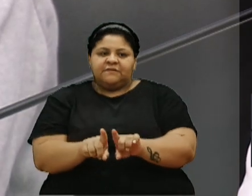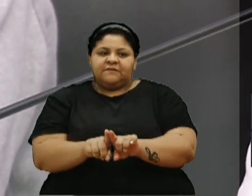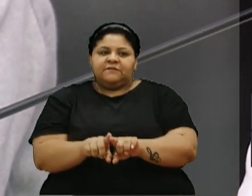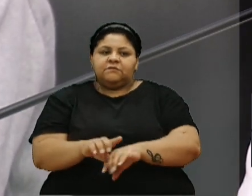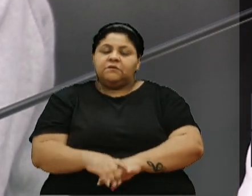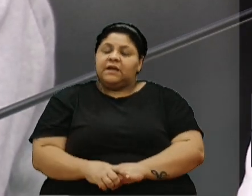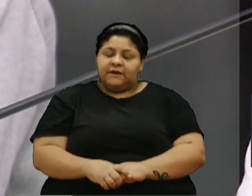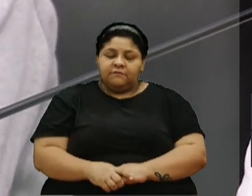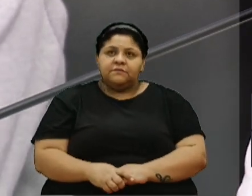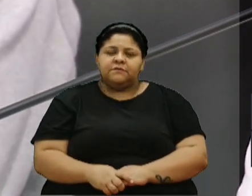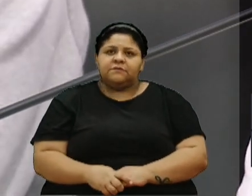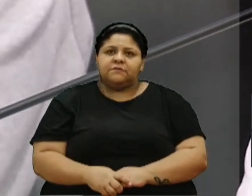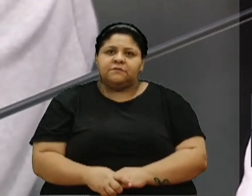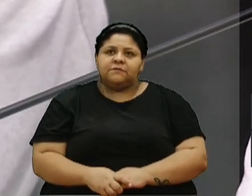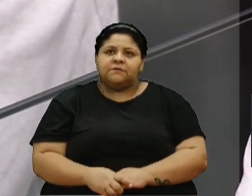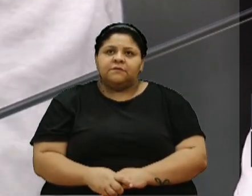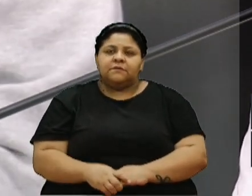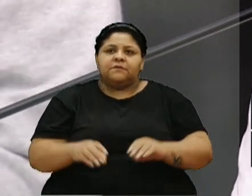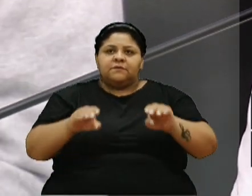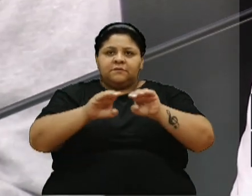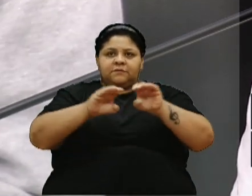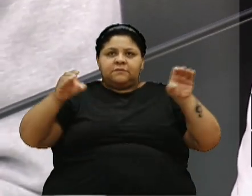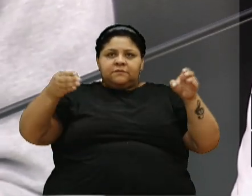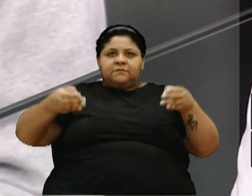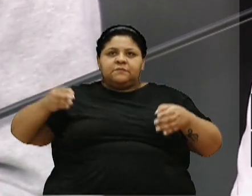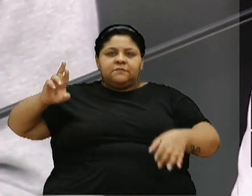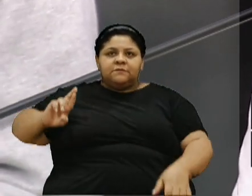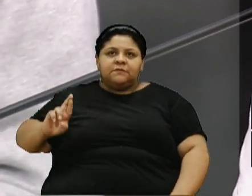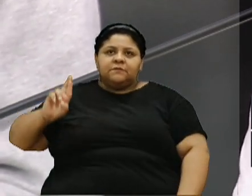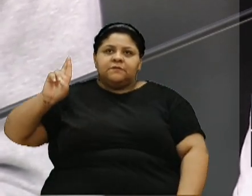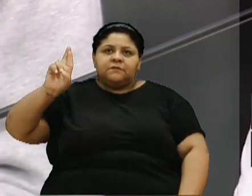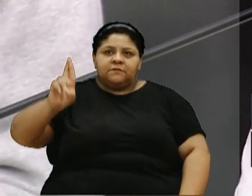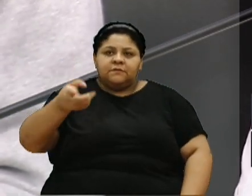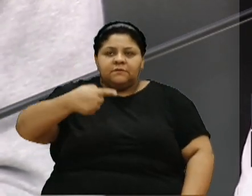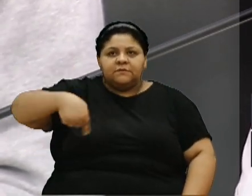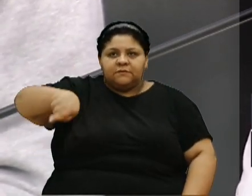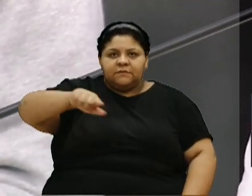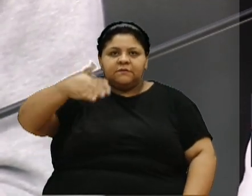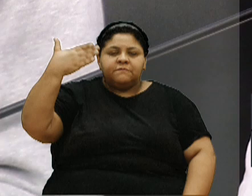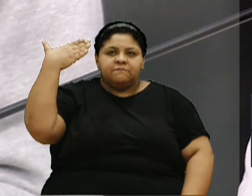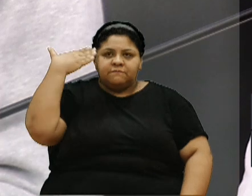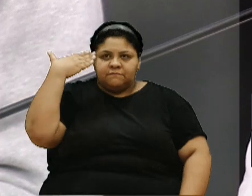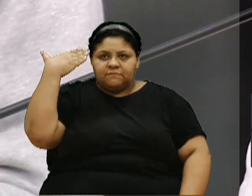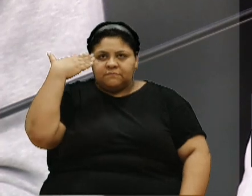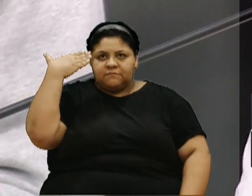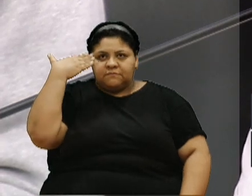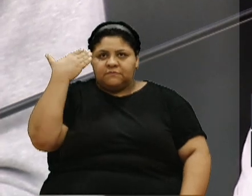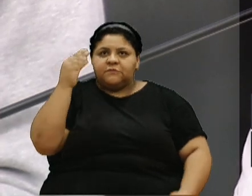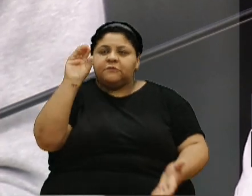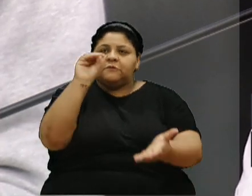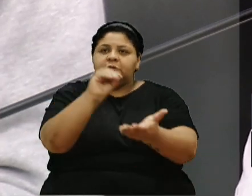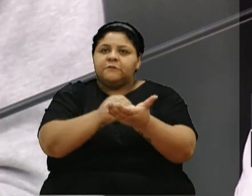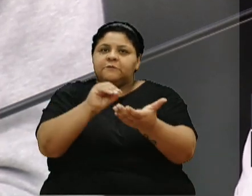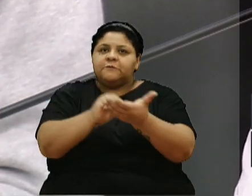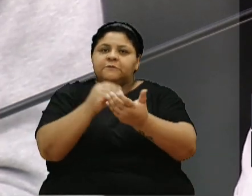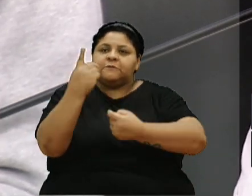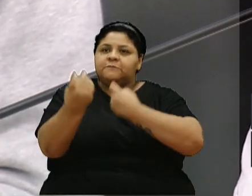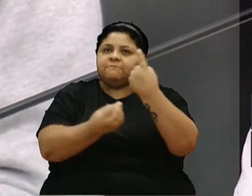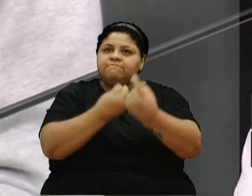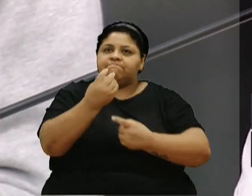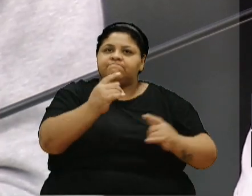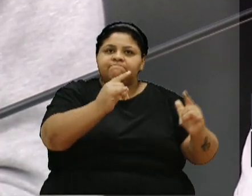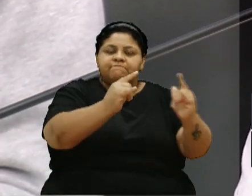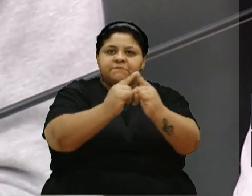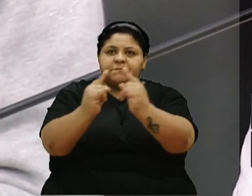Sul, né? Uma mesa representativa, mas a gente sabe que ainda faltam algumas entidades,